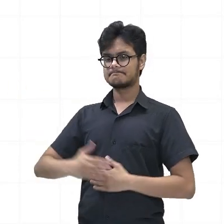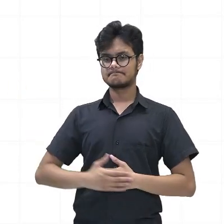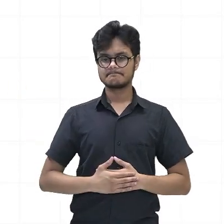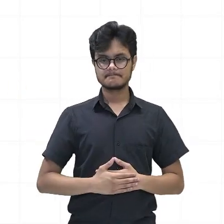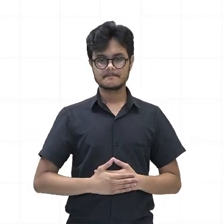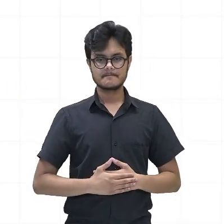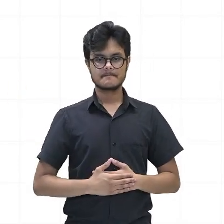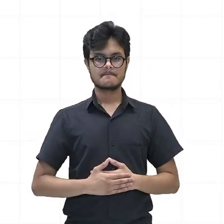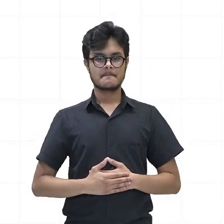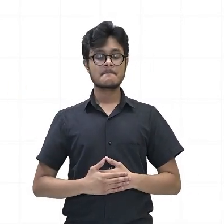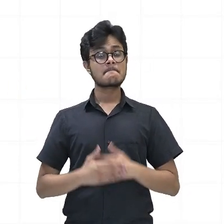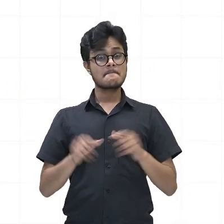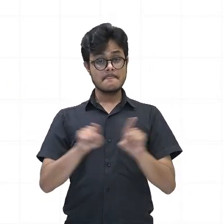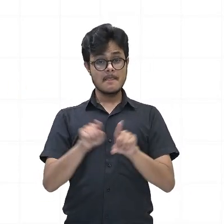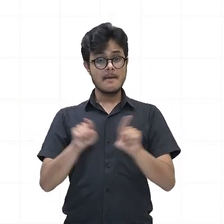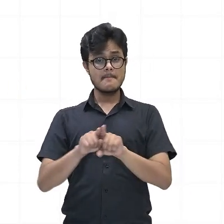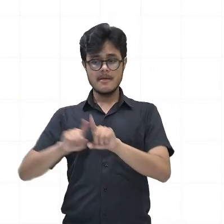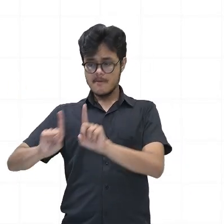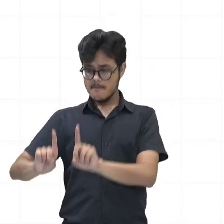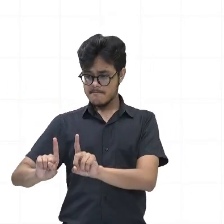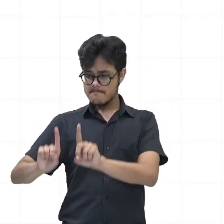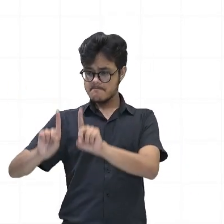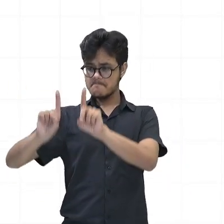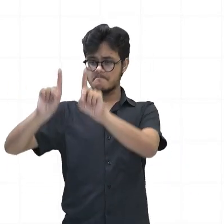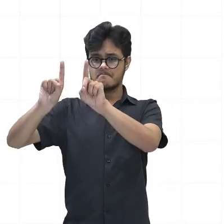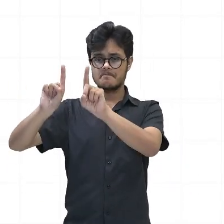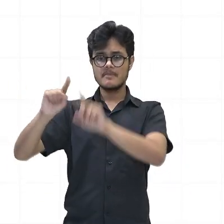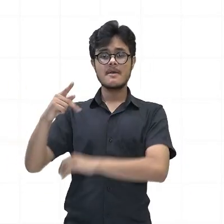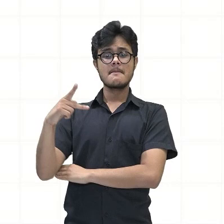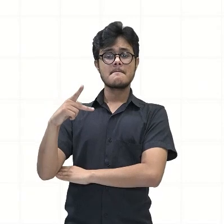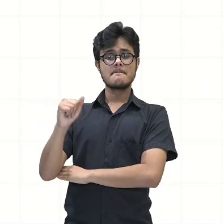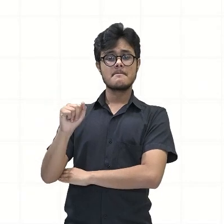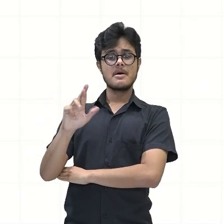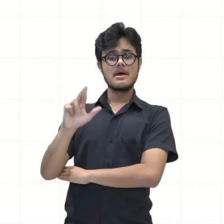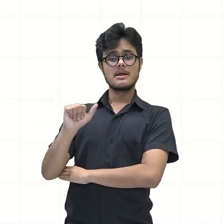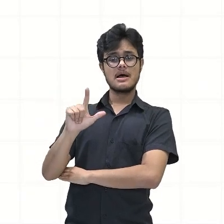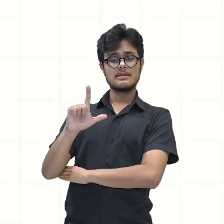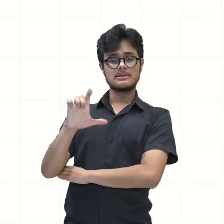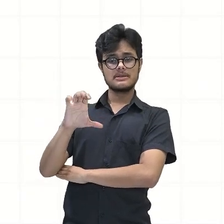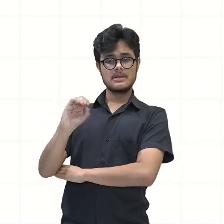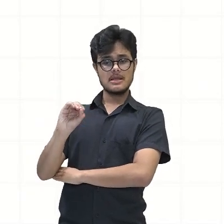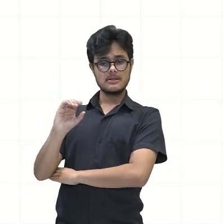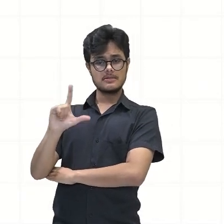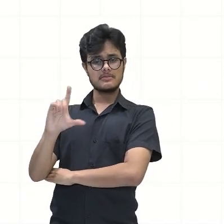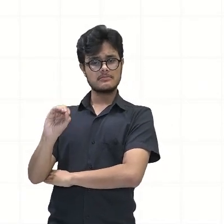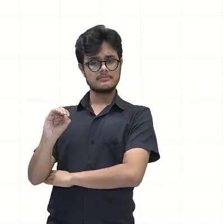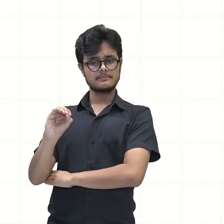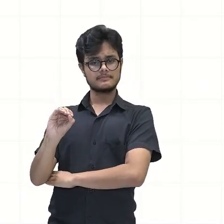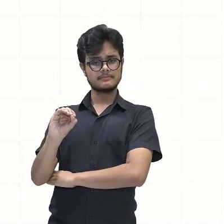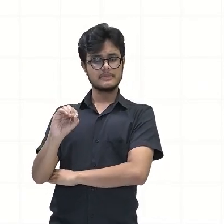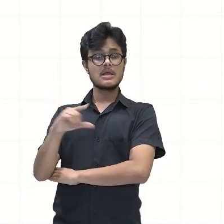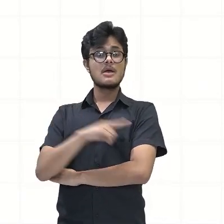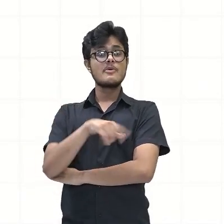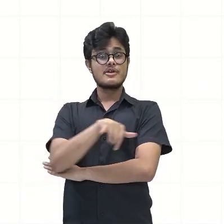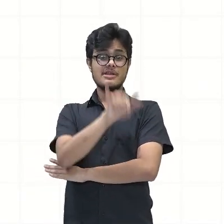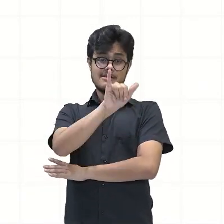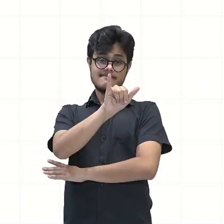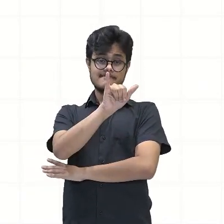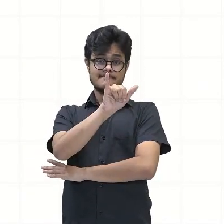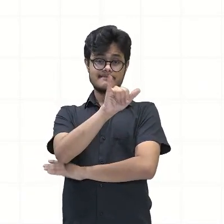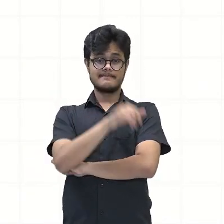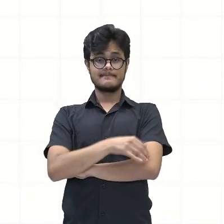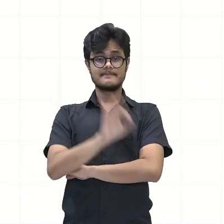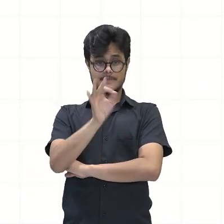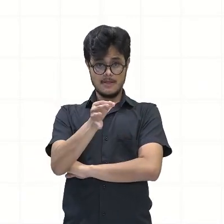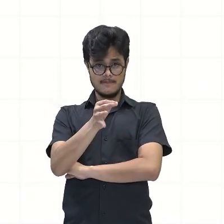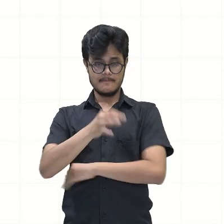de paralelismo, mas agora o segmento de reta está paralelo aqui, ó, ao eixo Y, certo?